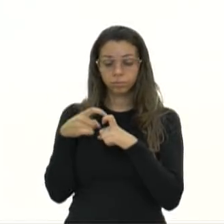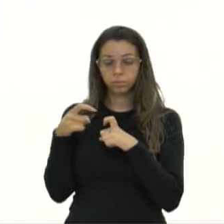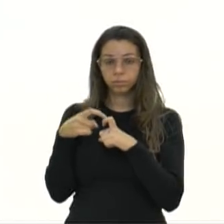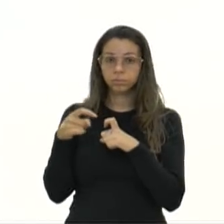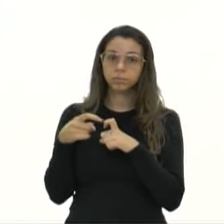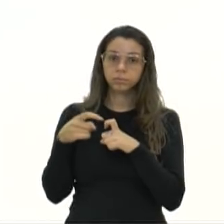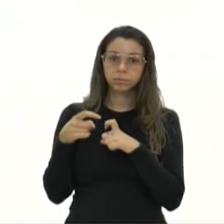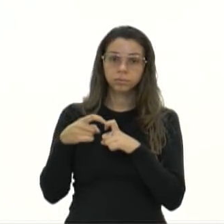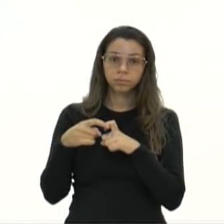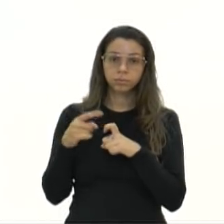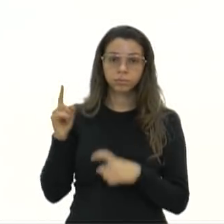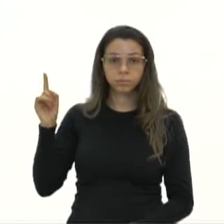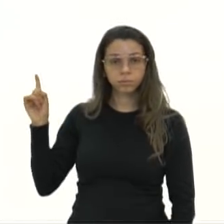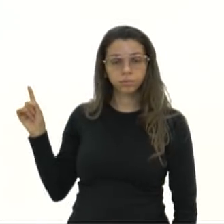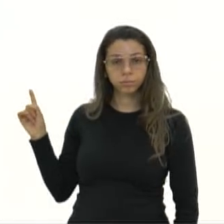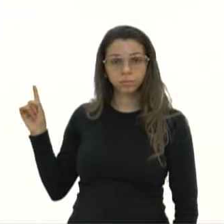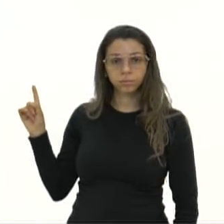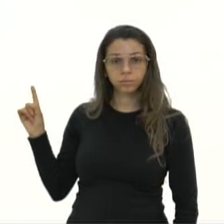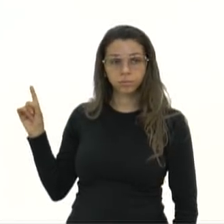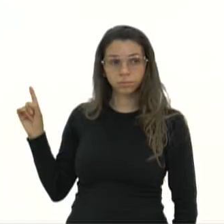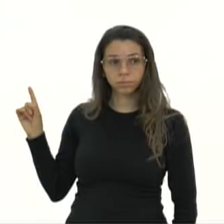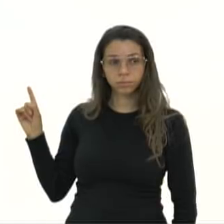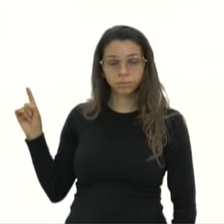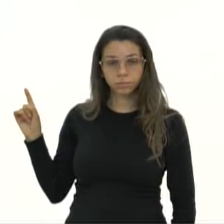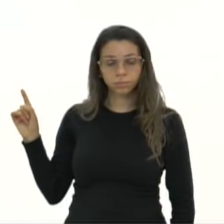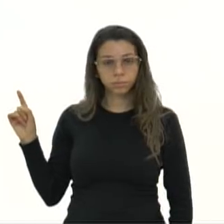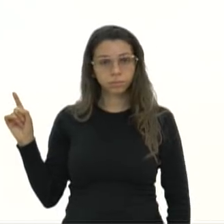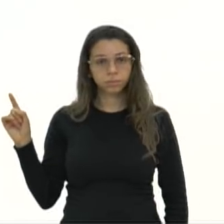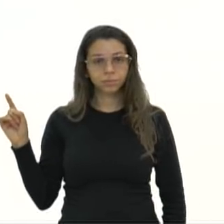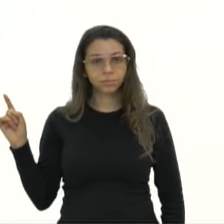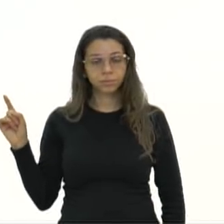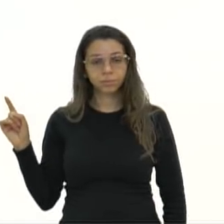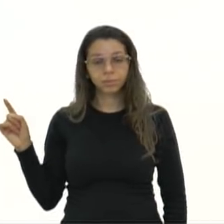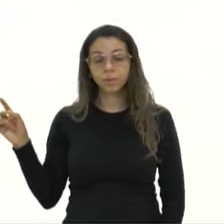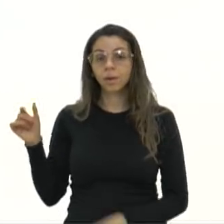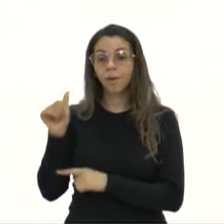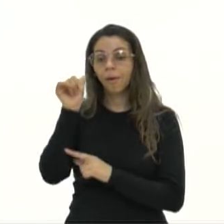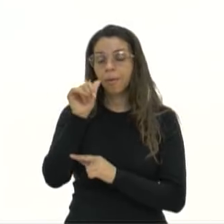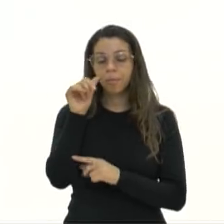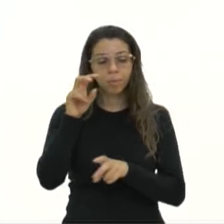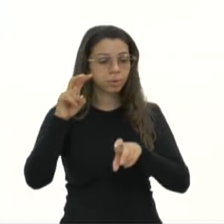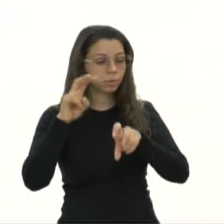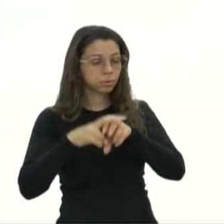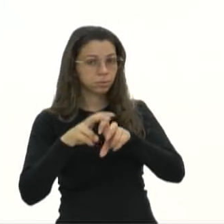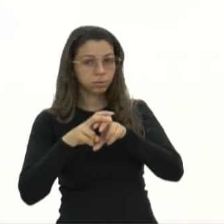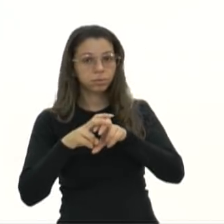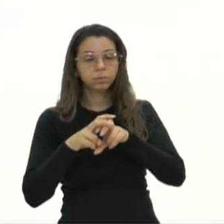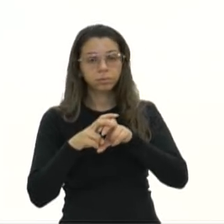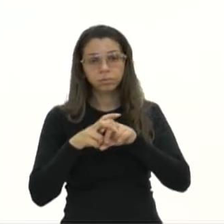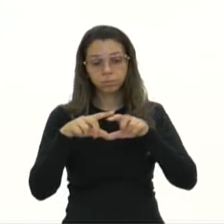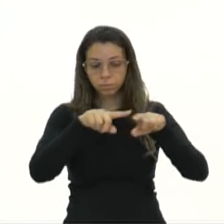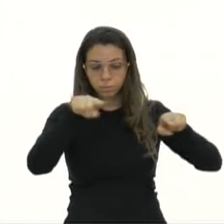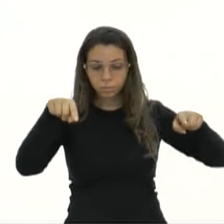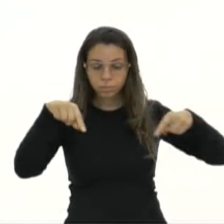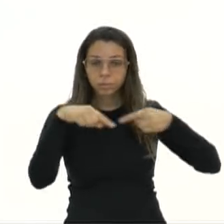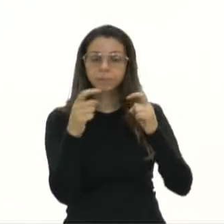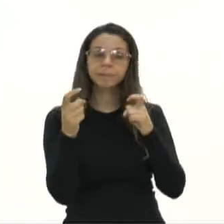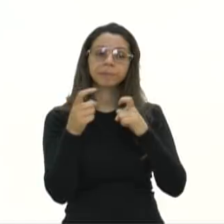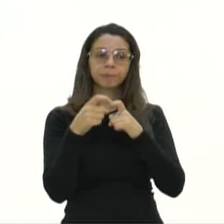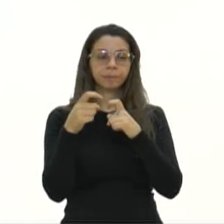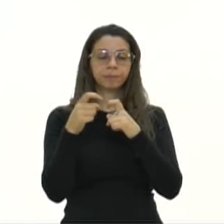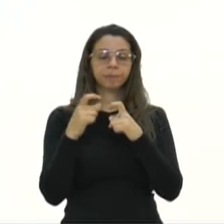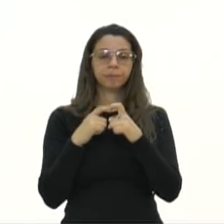uma oftalmologista com a sua paciente. Olha lá a moça sentadinha no consultório e ela está